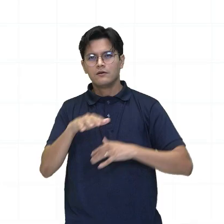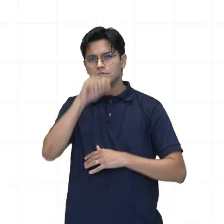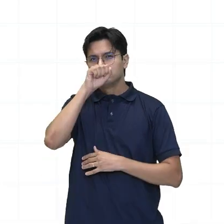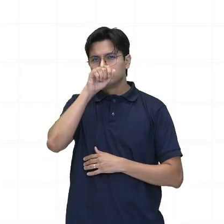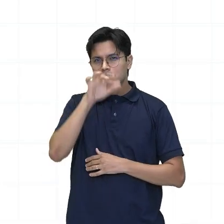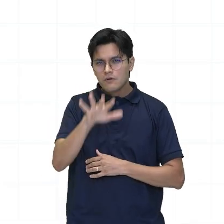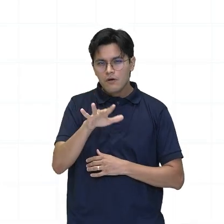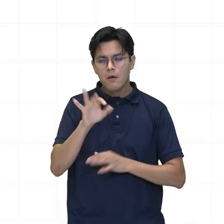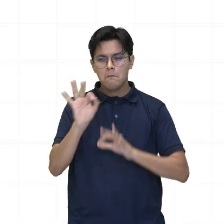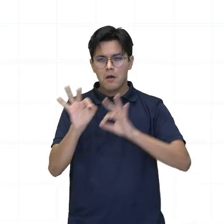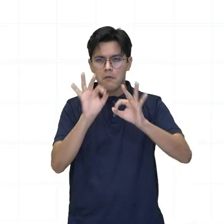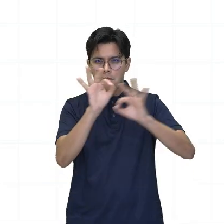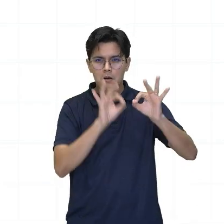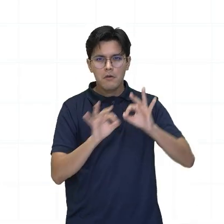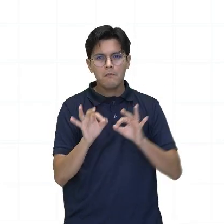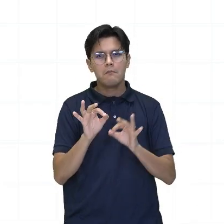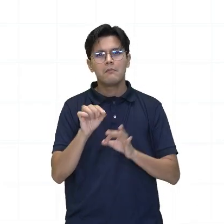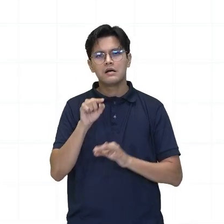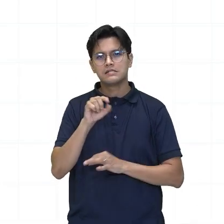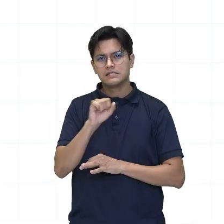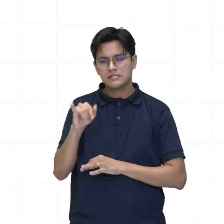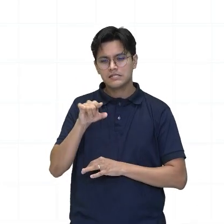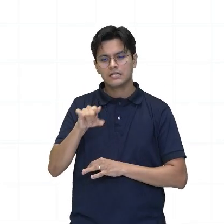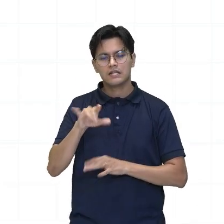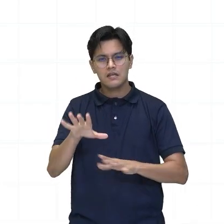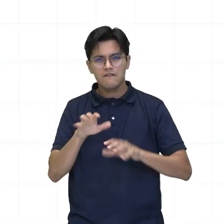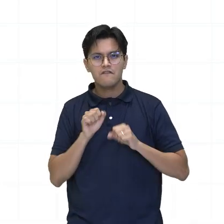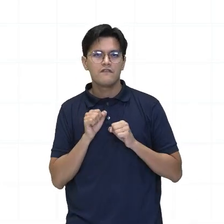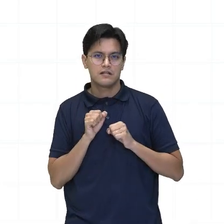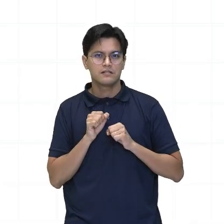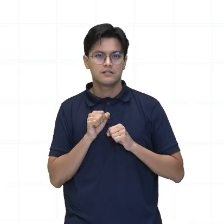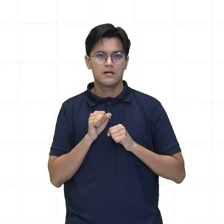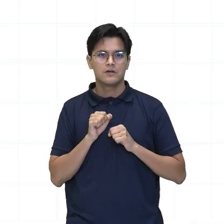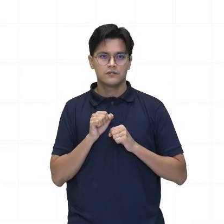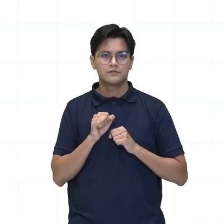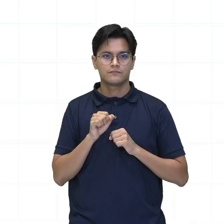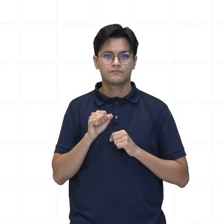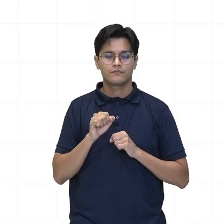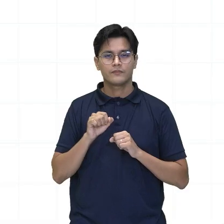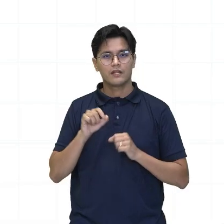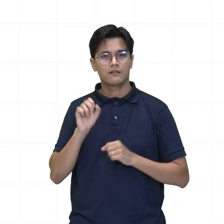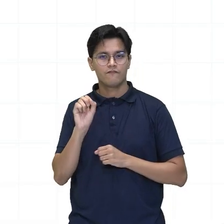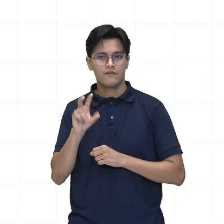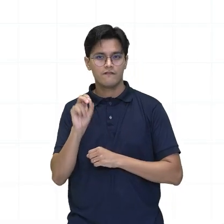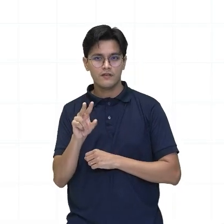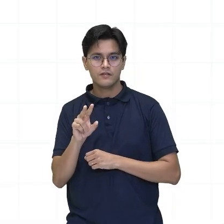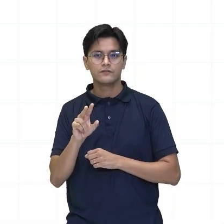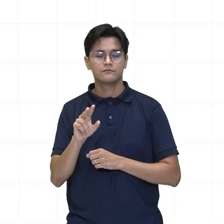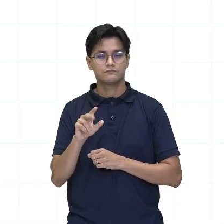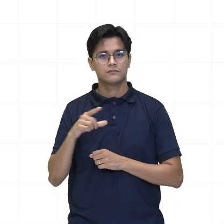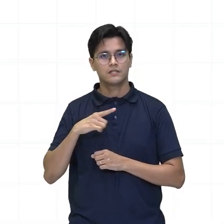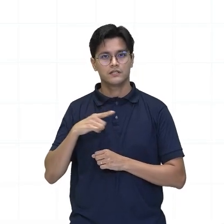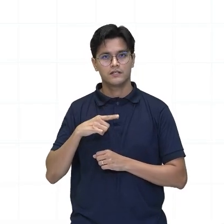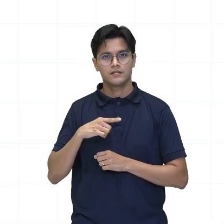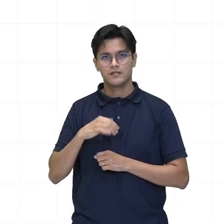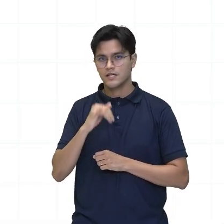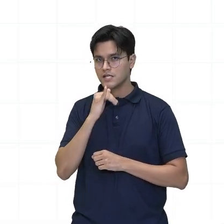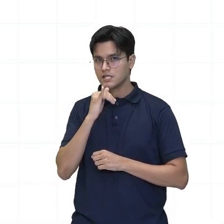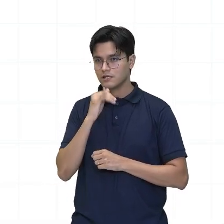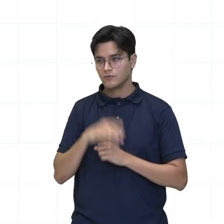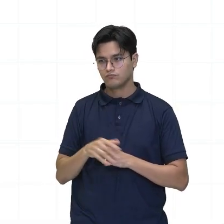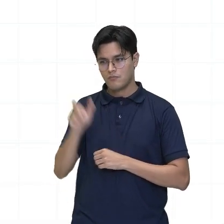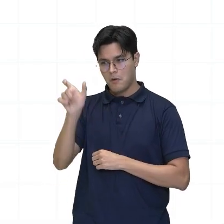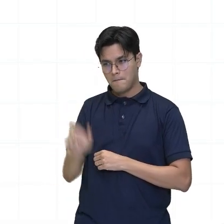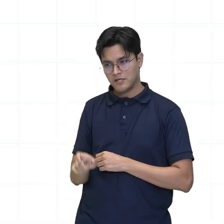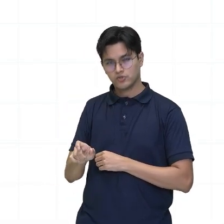respiratórias infectadas, gotículas, que vão ter contato com as narinas, né? E aí podem